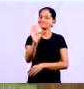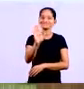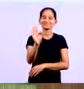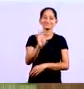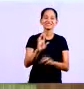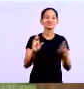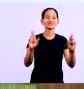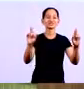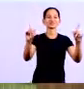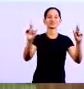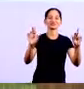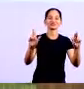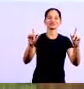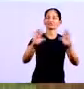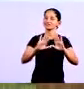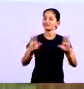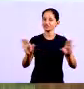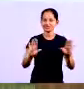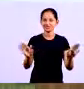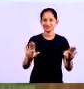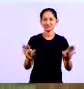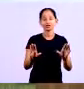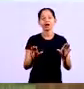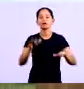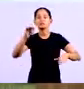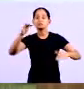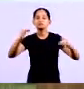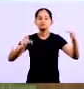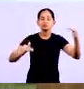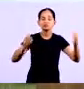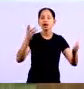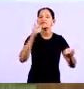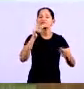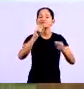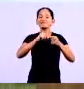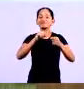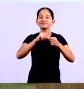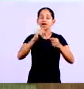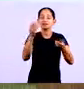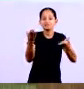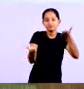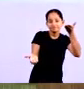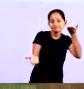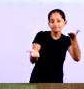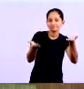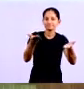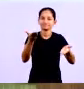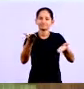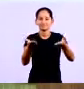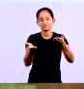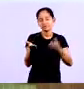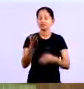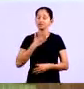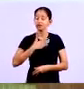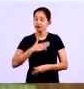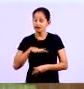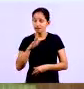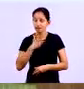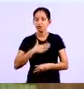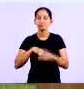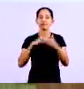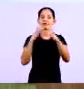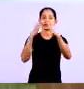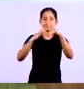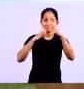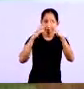Ele tem uma alíquota muito menor. Então assim, acaba uma coisa compensando a outra. Não tome decisão precipitada. As empresas tem que ser feito estudo